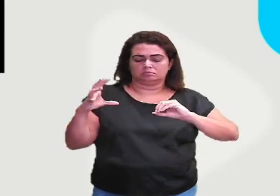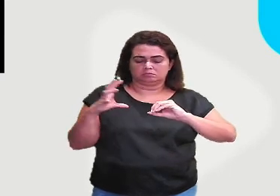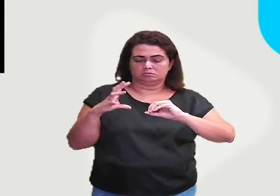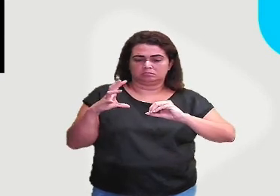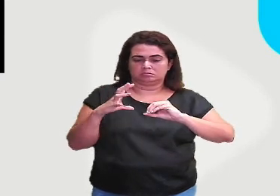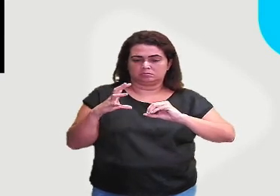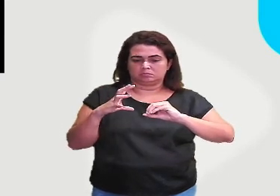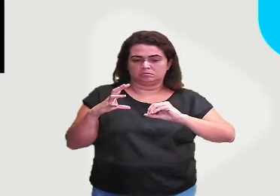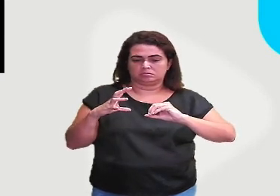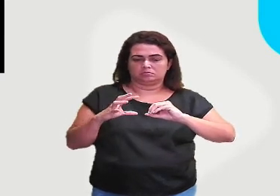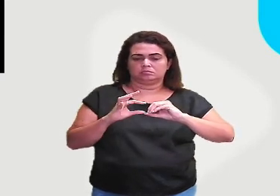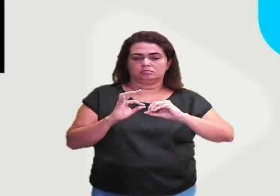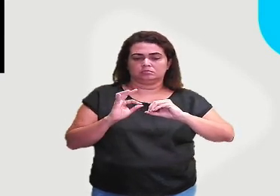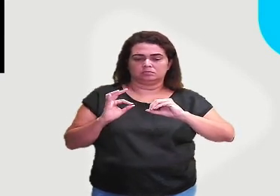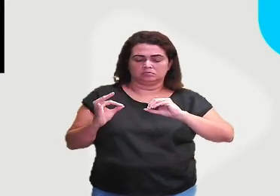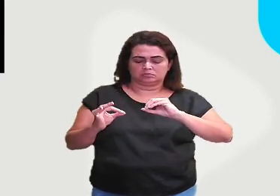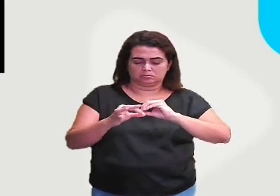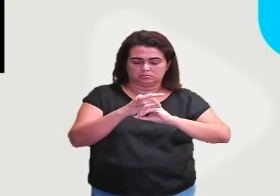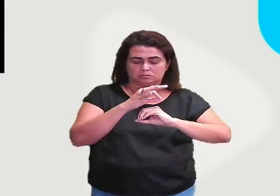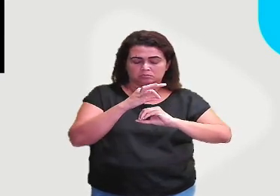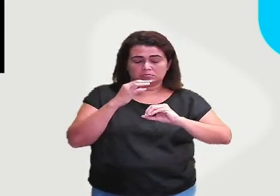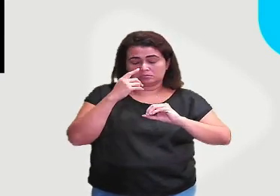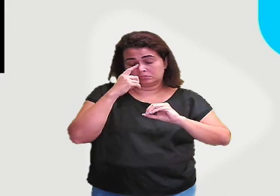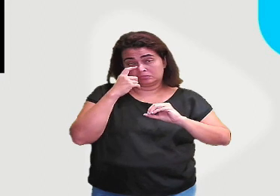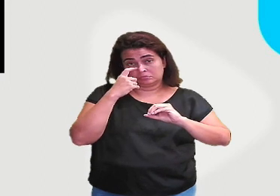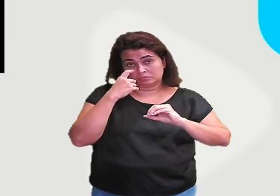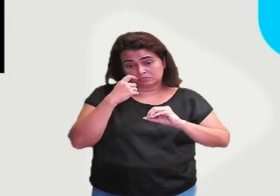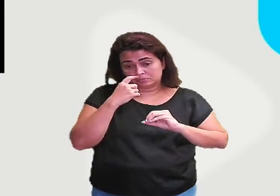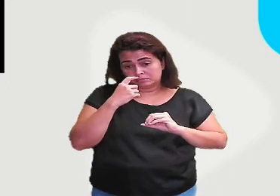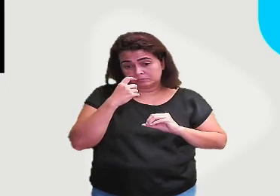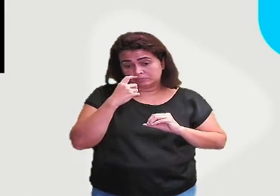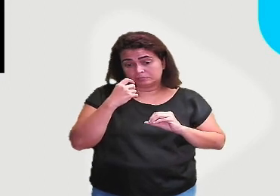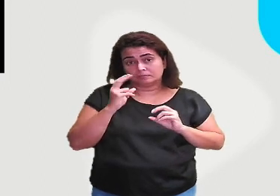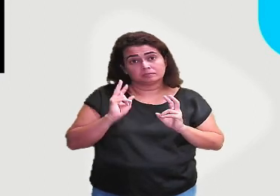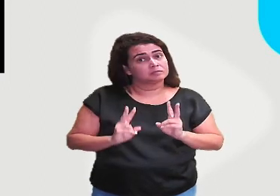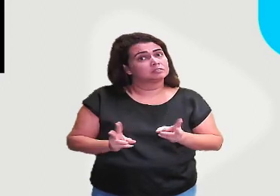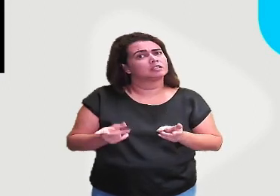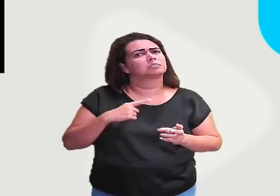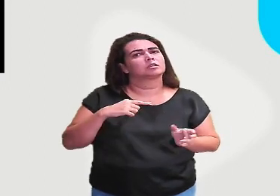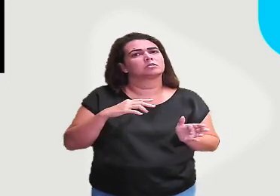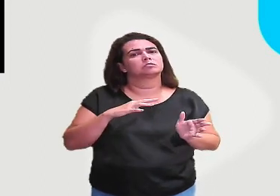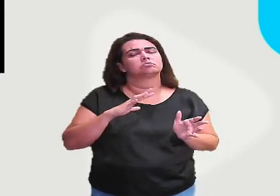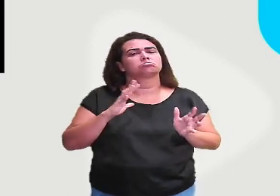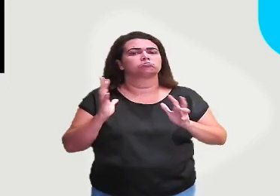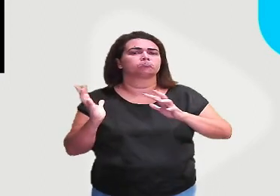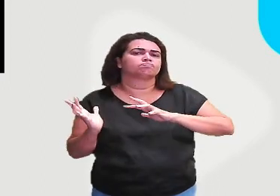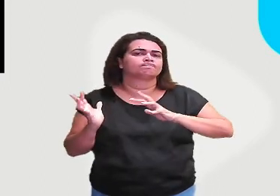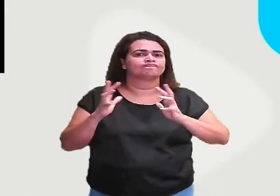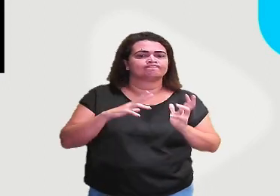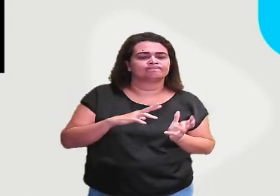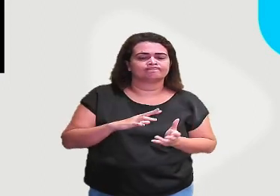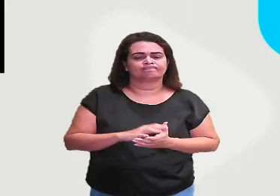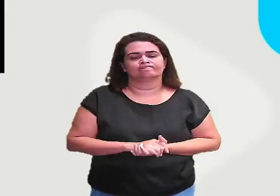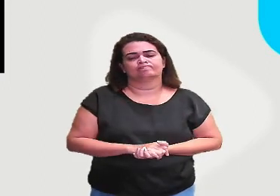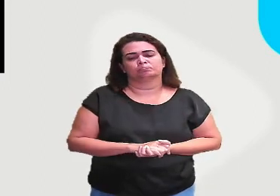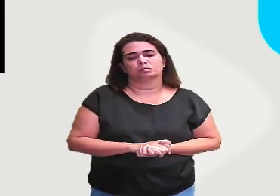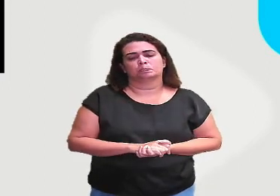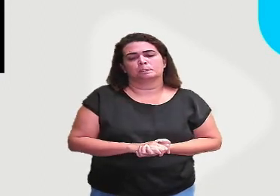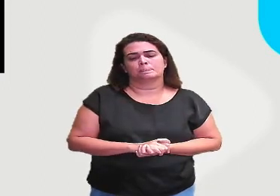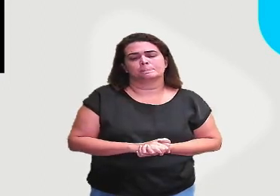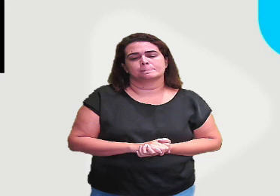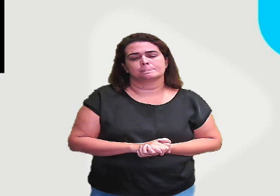mais atingida pela radiação solar. Então, vai haver sempre essa oscilação, né? Então, é isso que vai